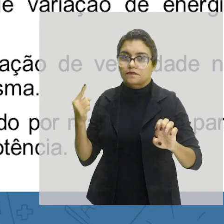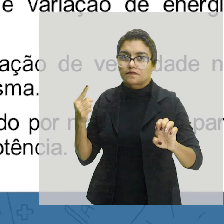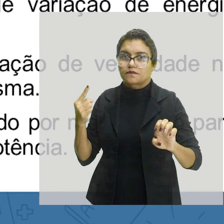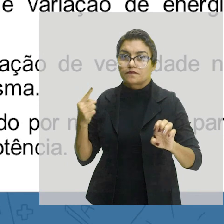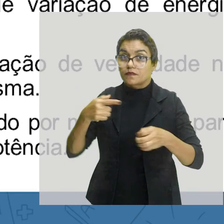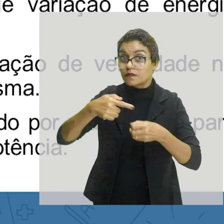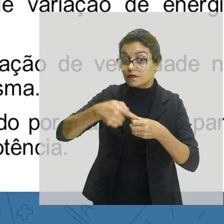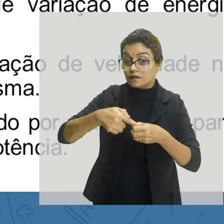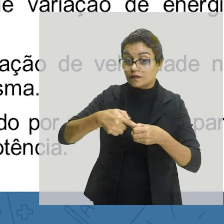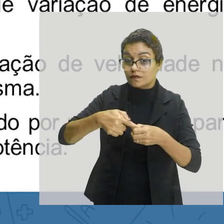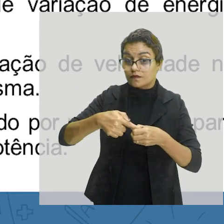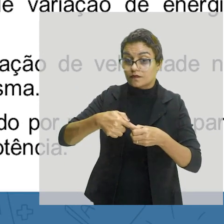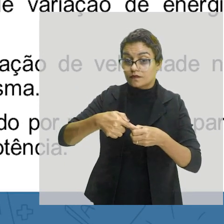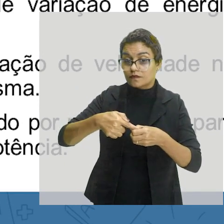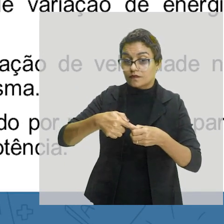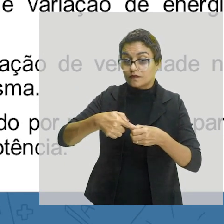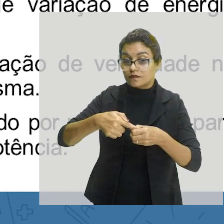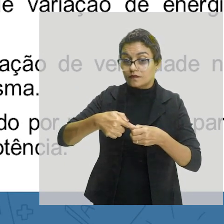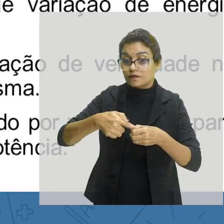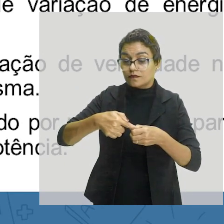versão gasolina,